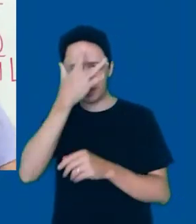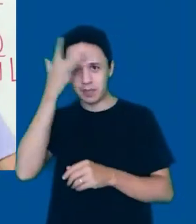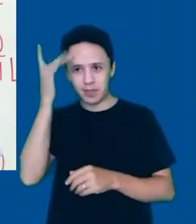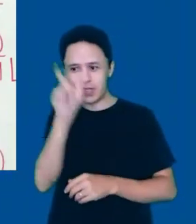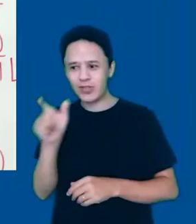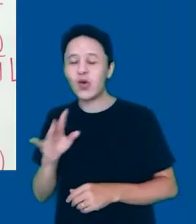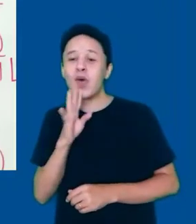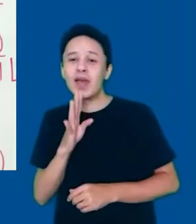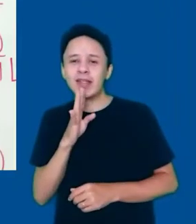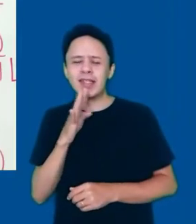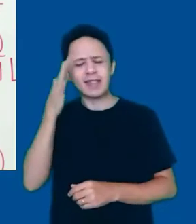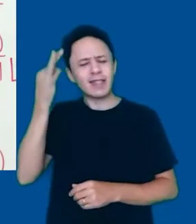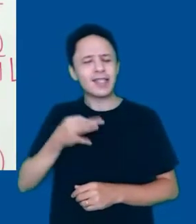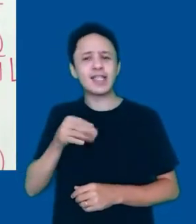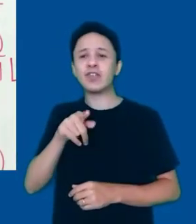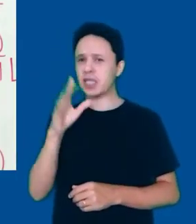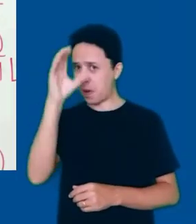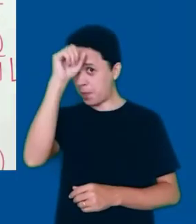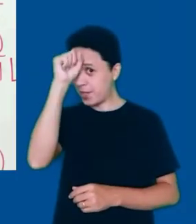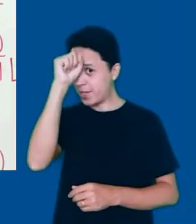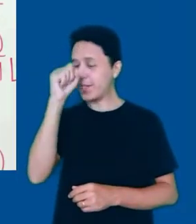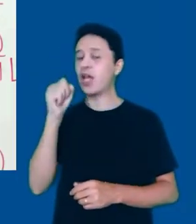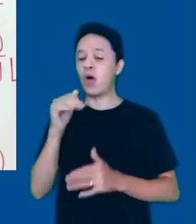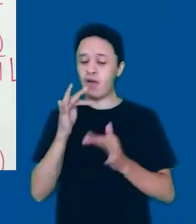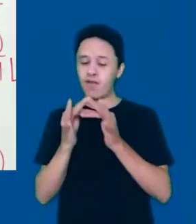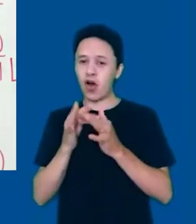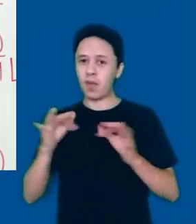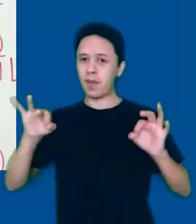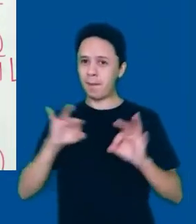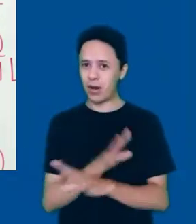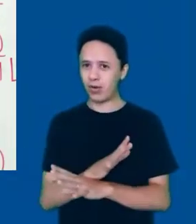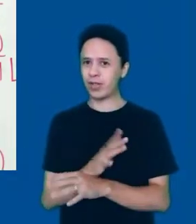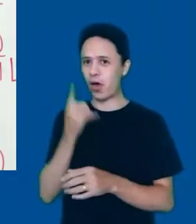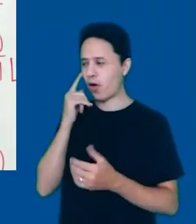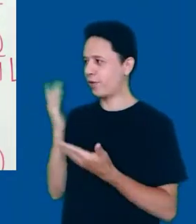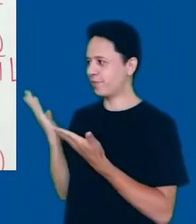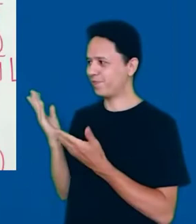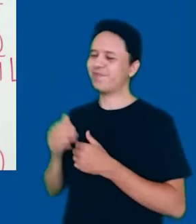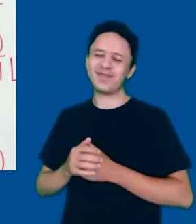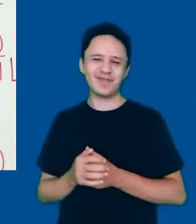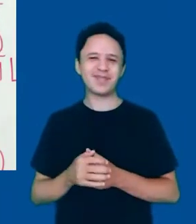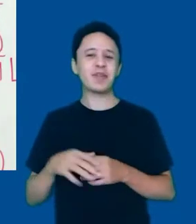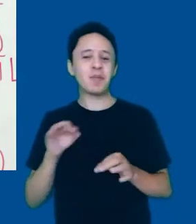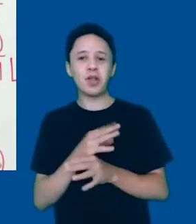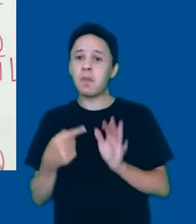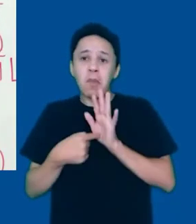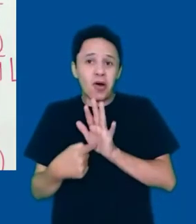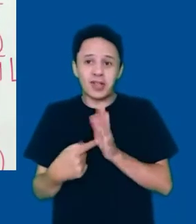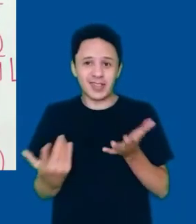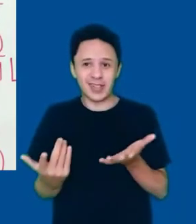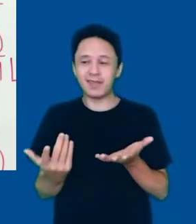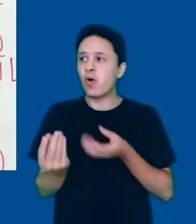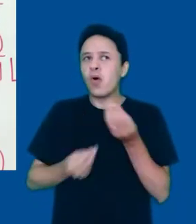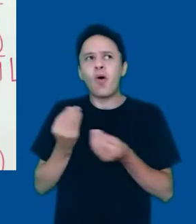né? Porque eu tenho certeza que você aprendeu assim como eu, a fórmula pronta. Ó, gente, é assim a fórmula. Mas de onde que veio